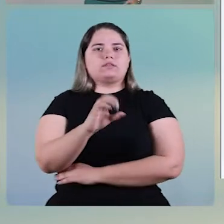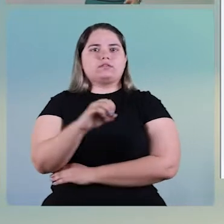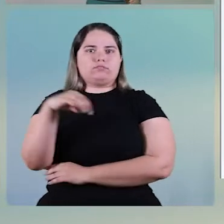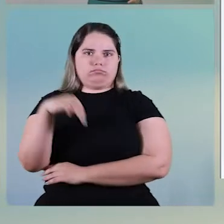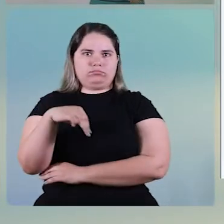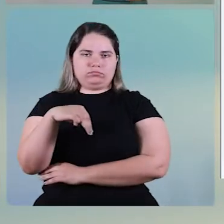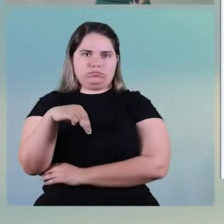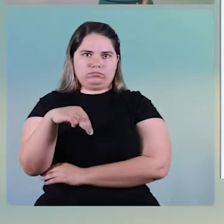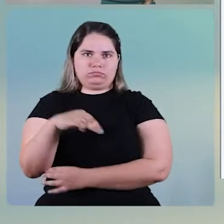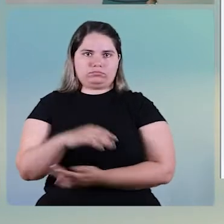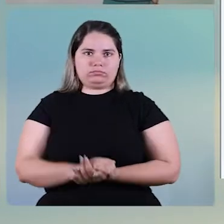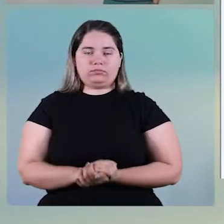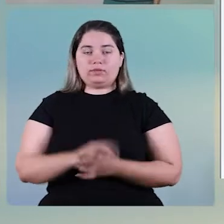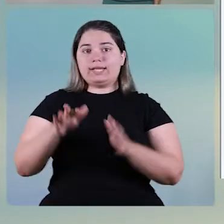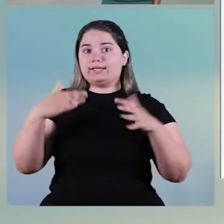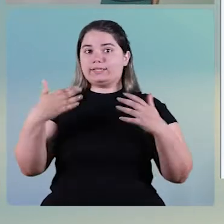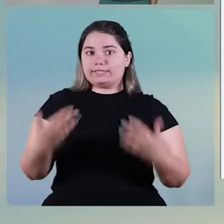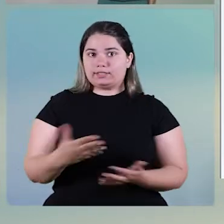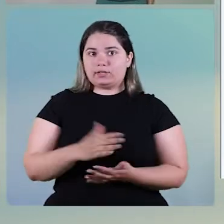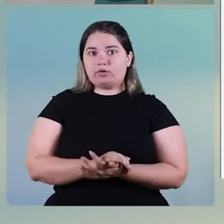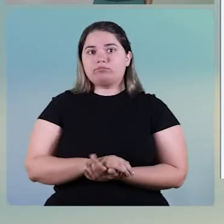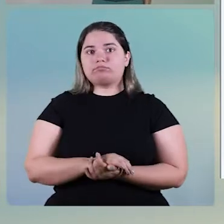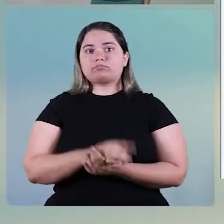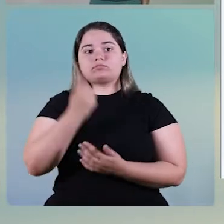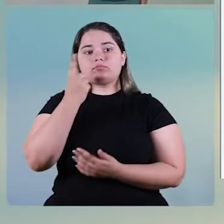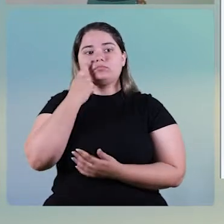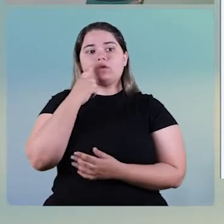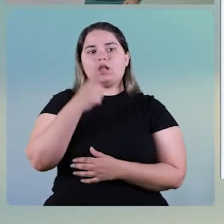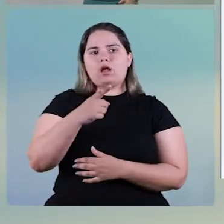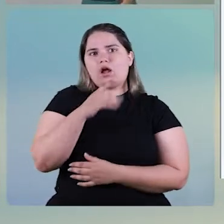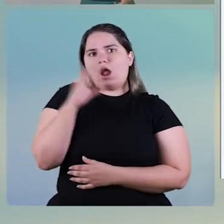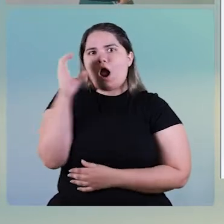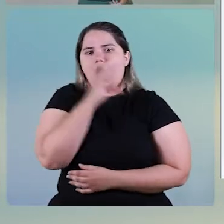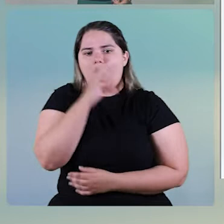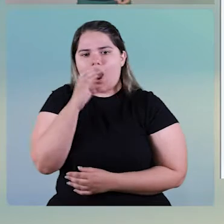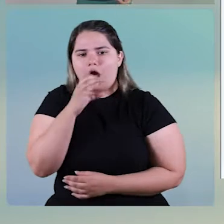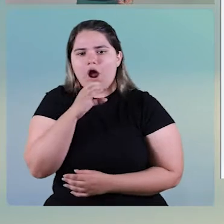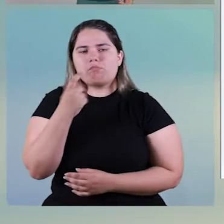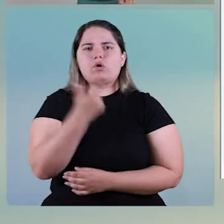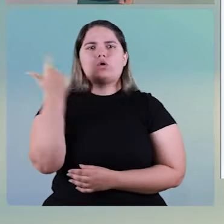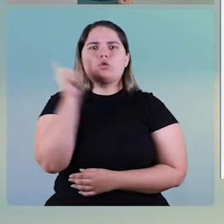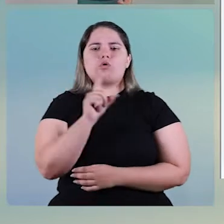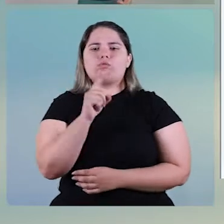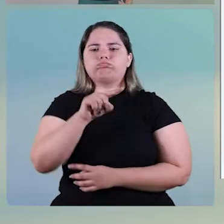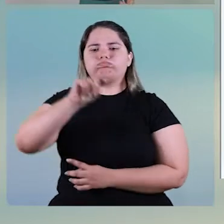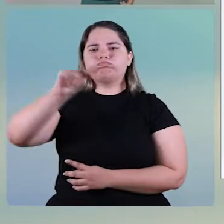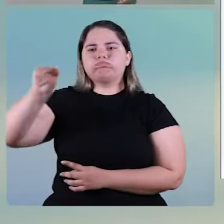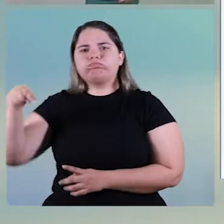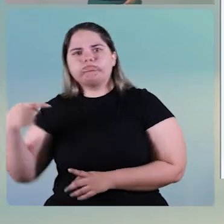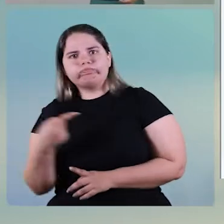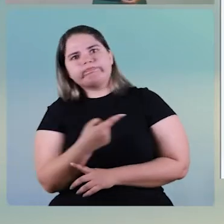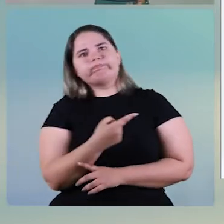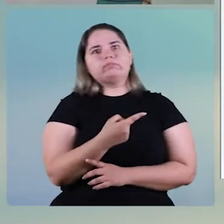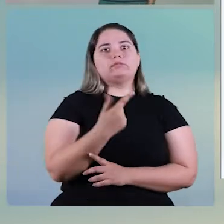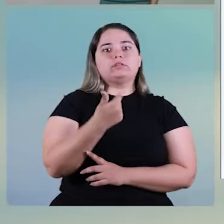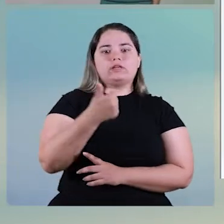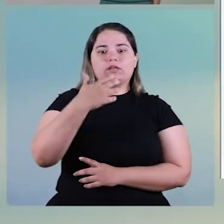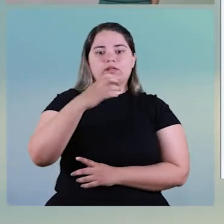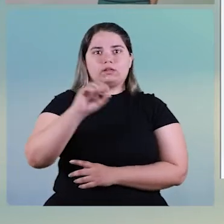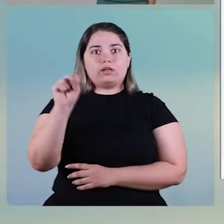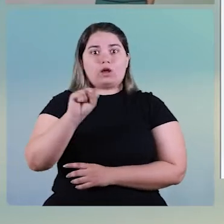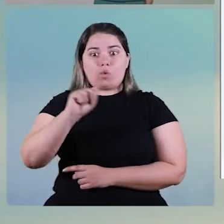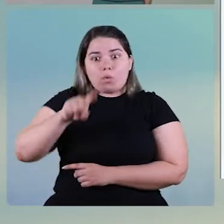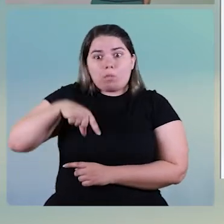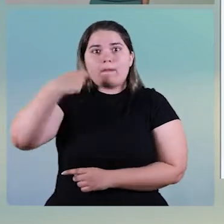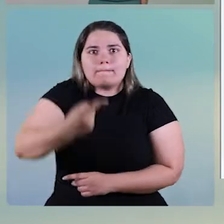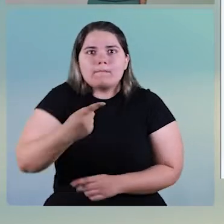metros. Digamos que instantaneamente esse automóvel consiga voltar e 10 segundos